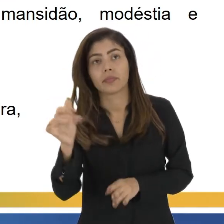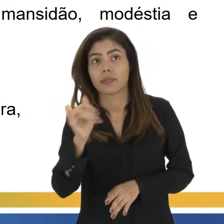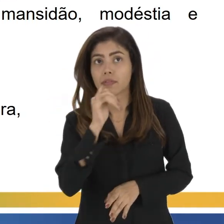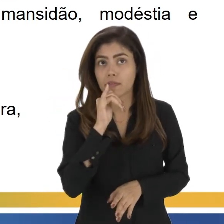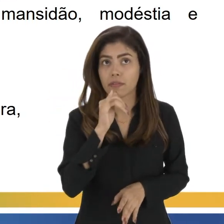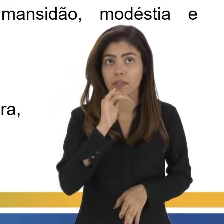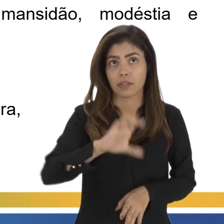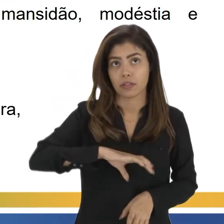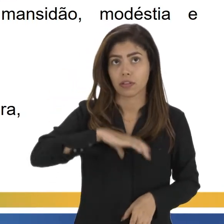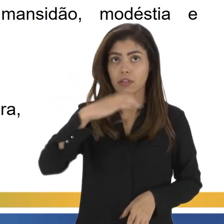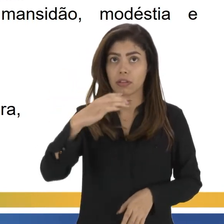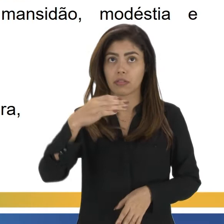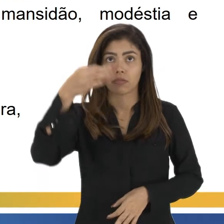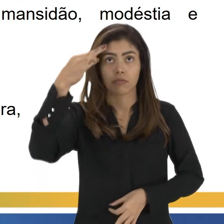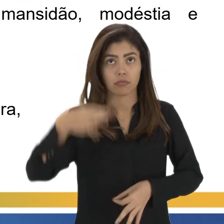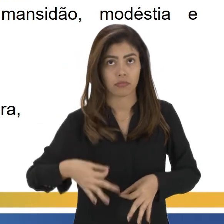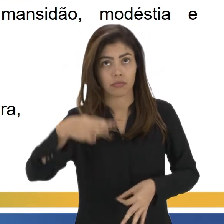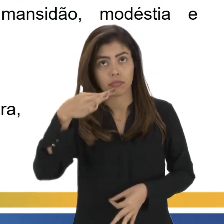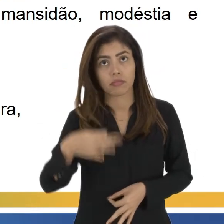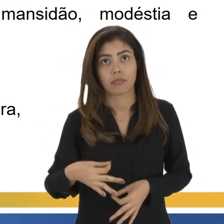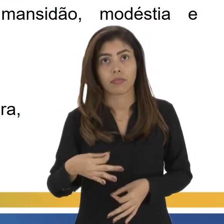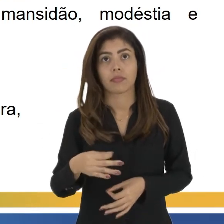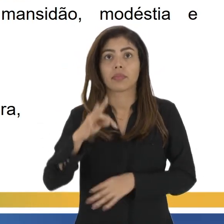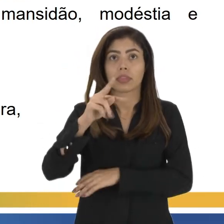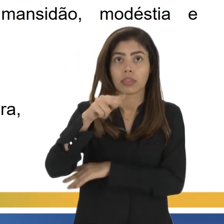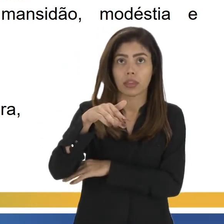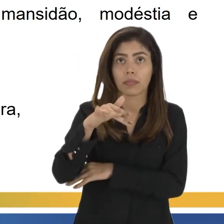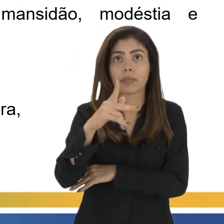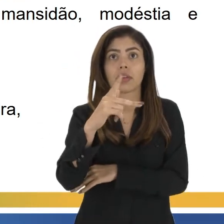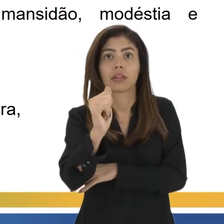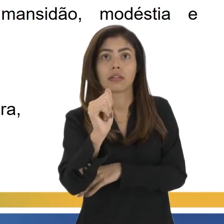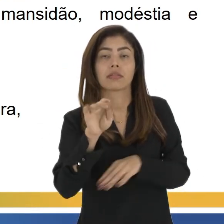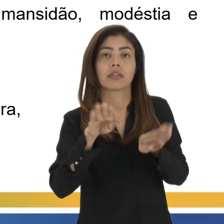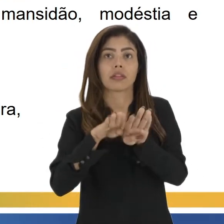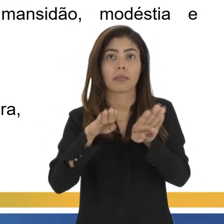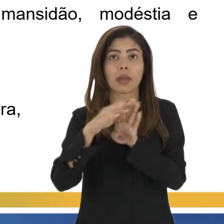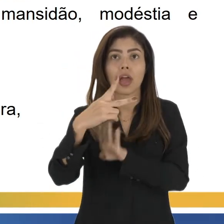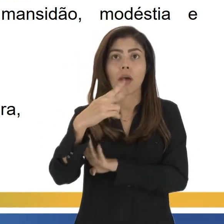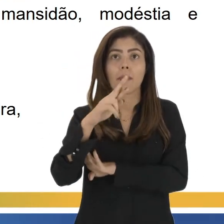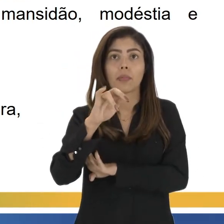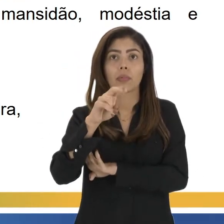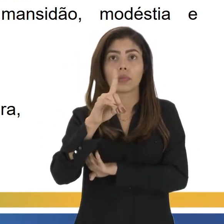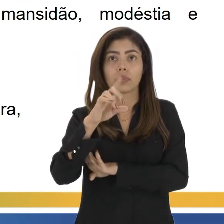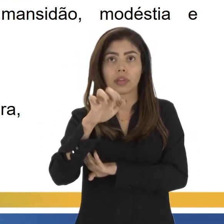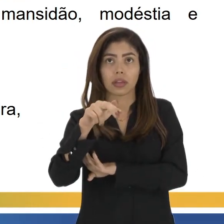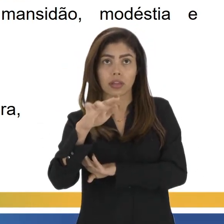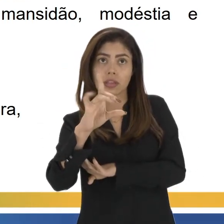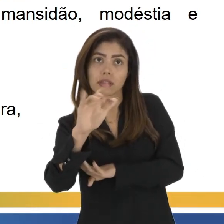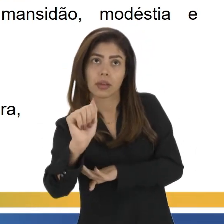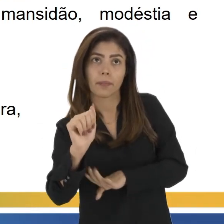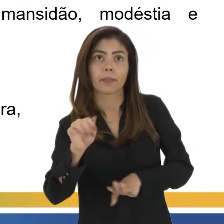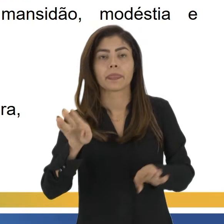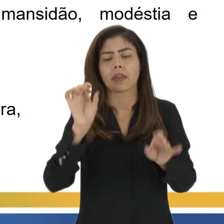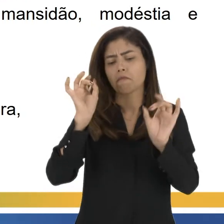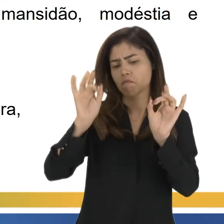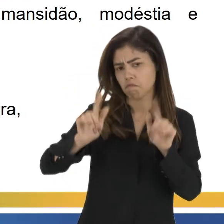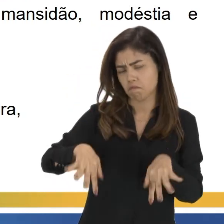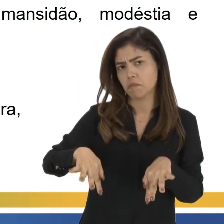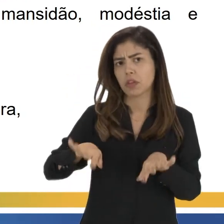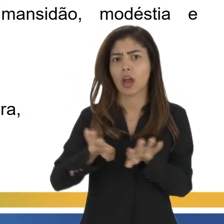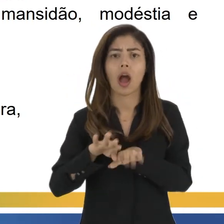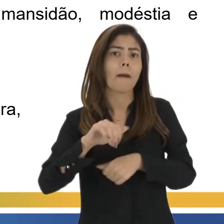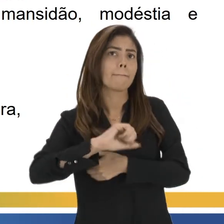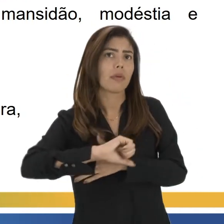temos aí a coragem, a justiça, a temperança e a prudência. Por fim, nós temos as